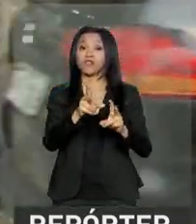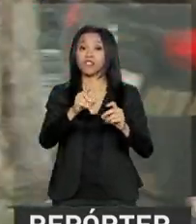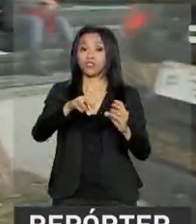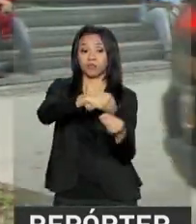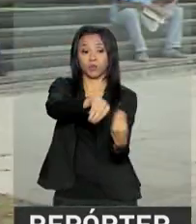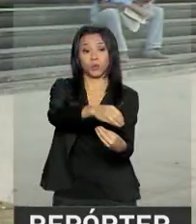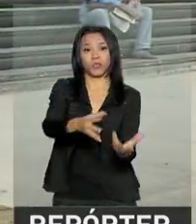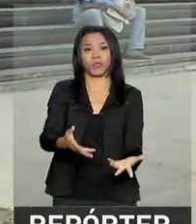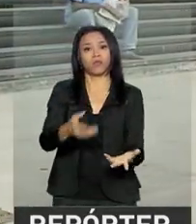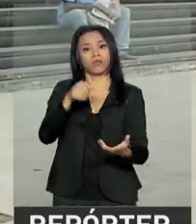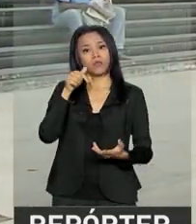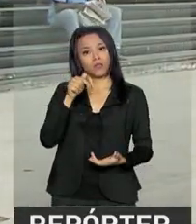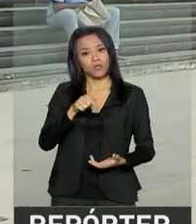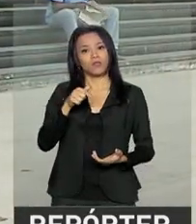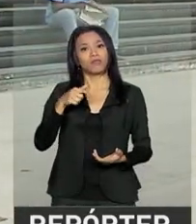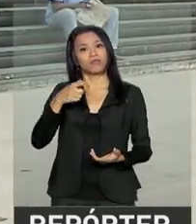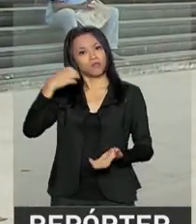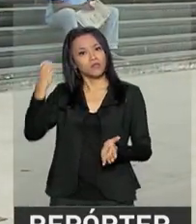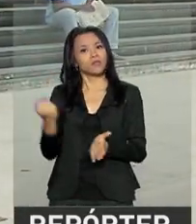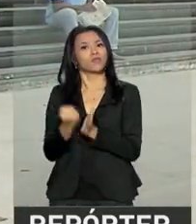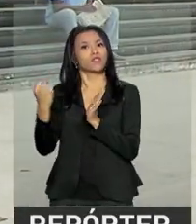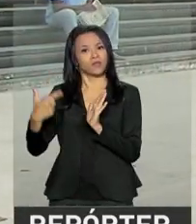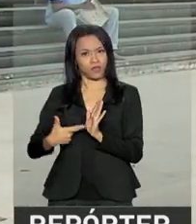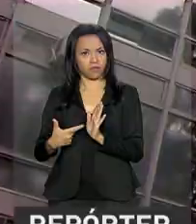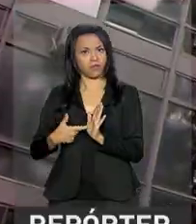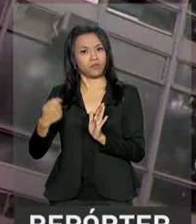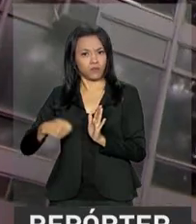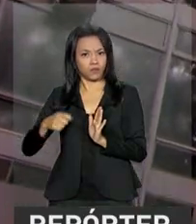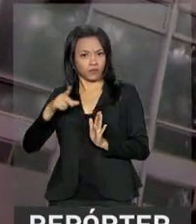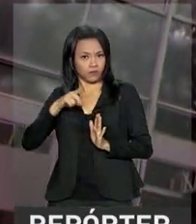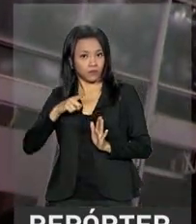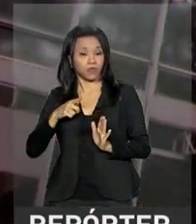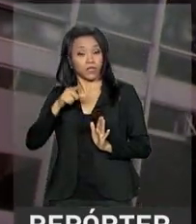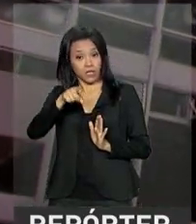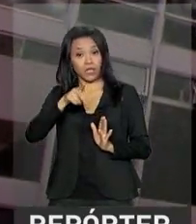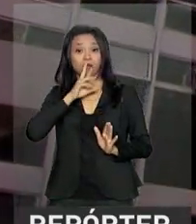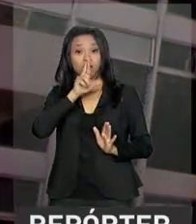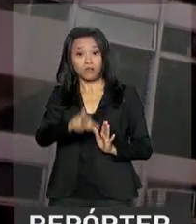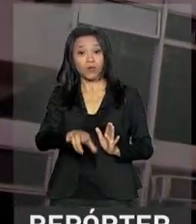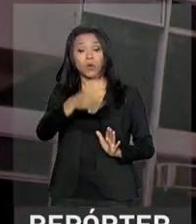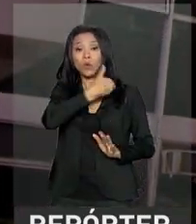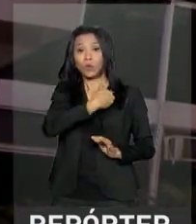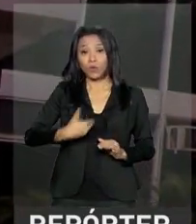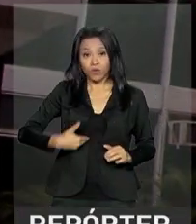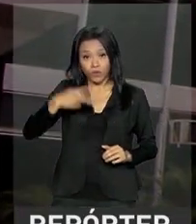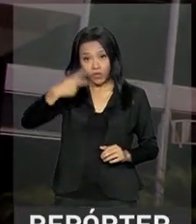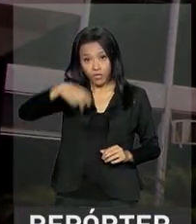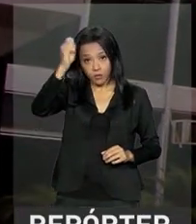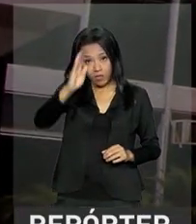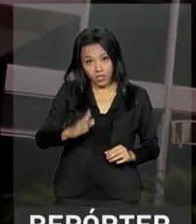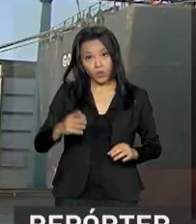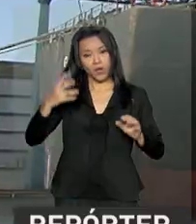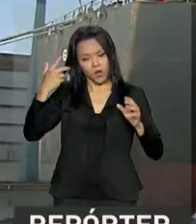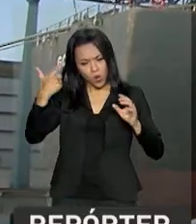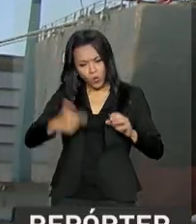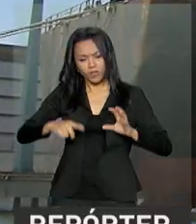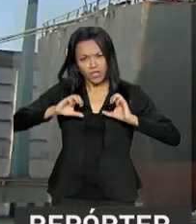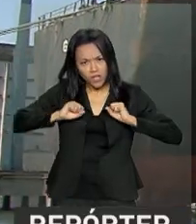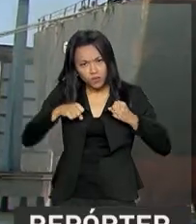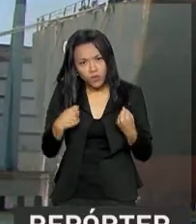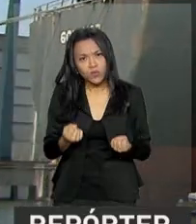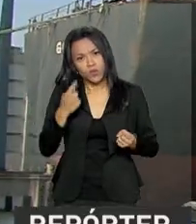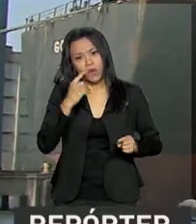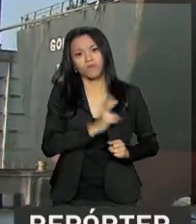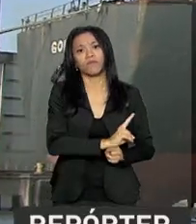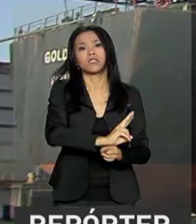que davam respaldo à certificação de estabelecimentos em resposta o no brasileiro reforçou a fiscalização e os